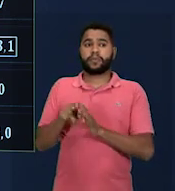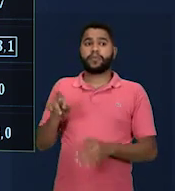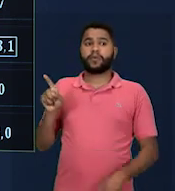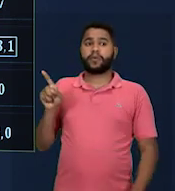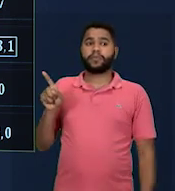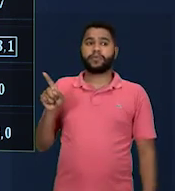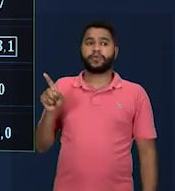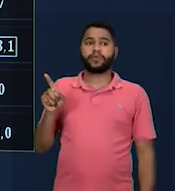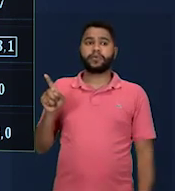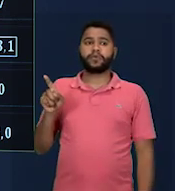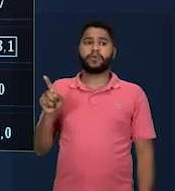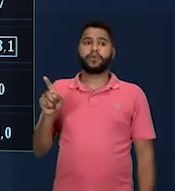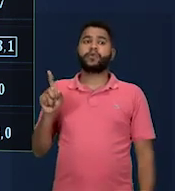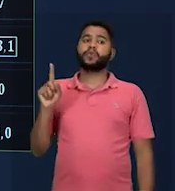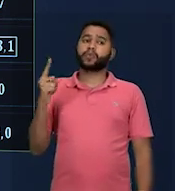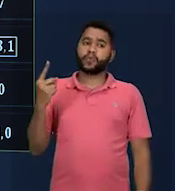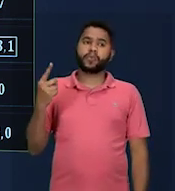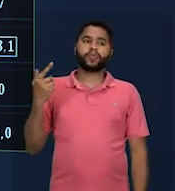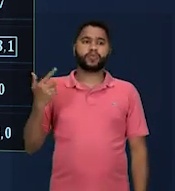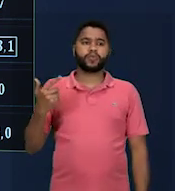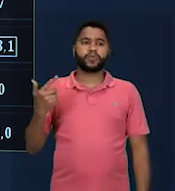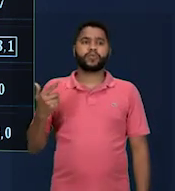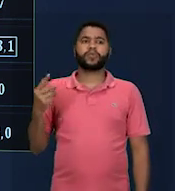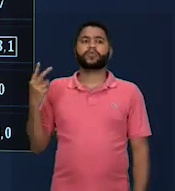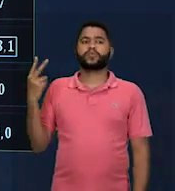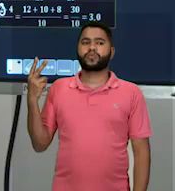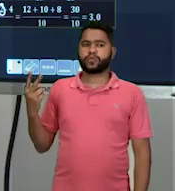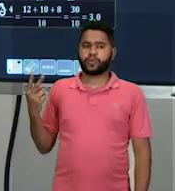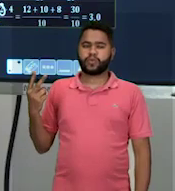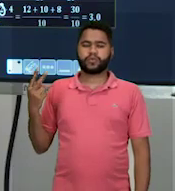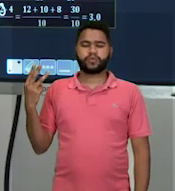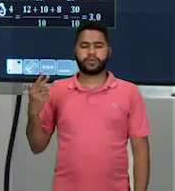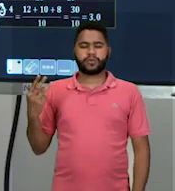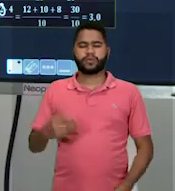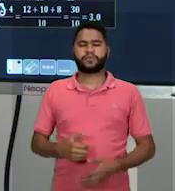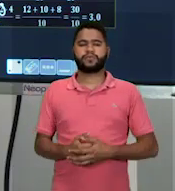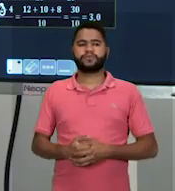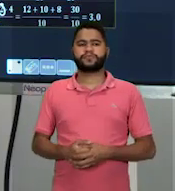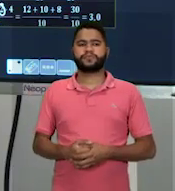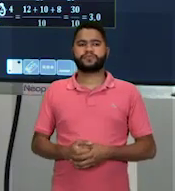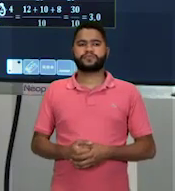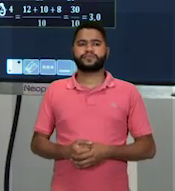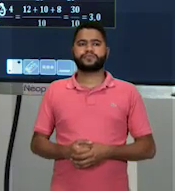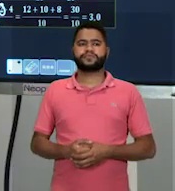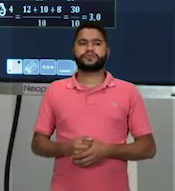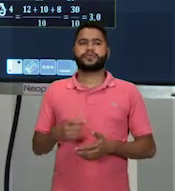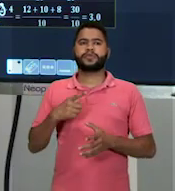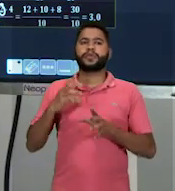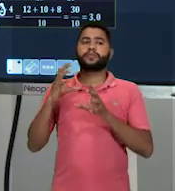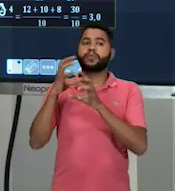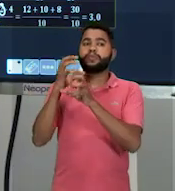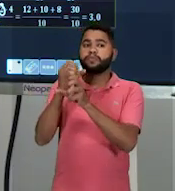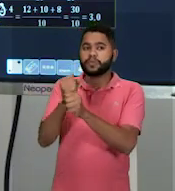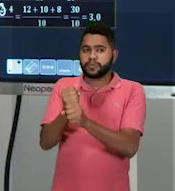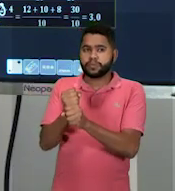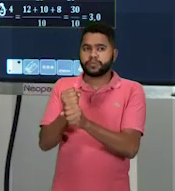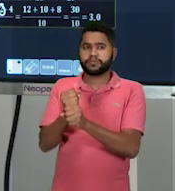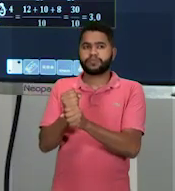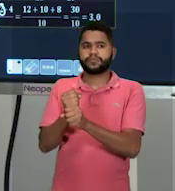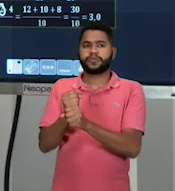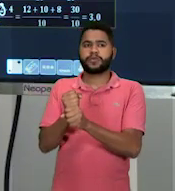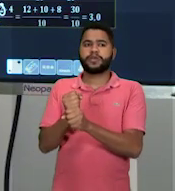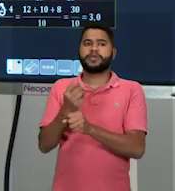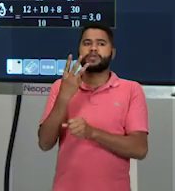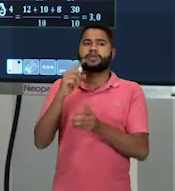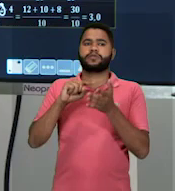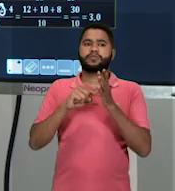primeiro quesito, 1 no segundo quesito e 2 no terceiro quesito. Então, aqui é uma soma de produtos, né? 3